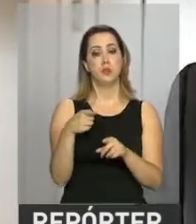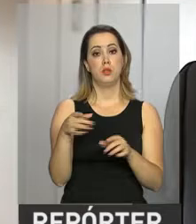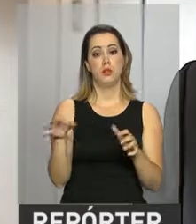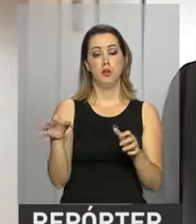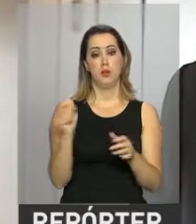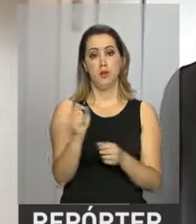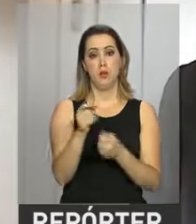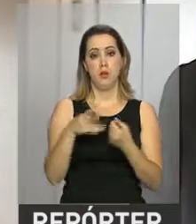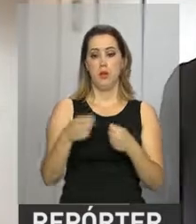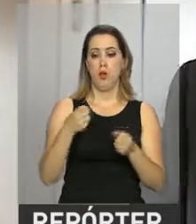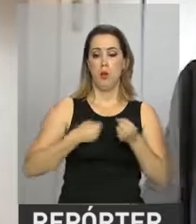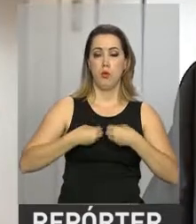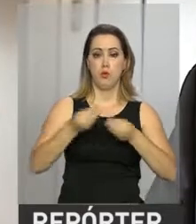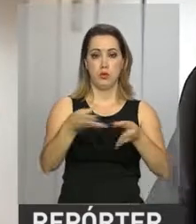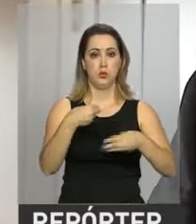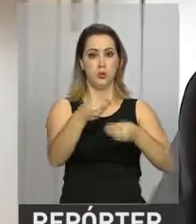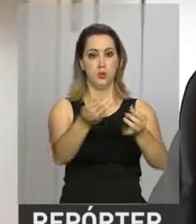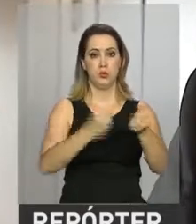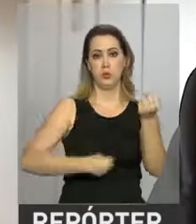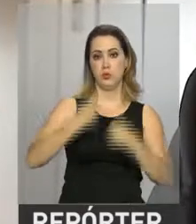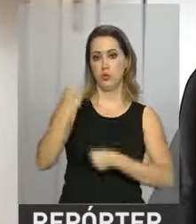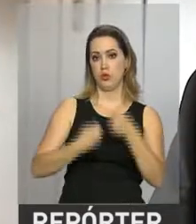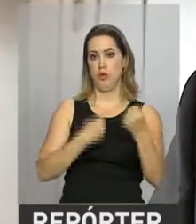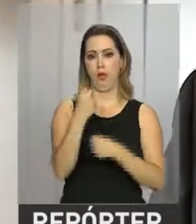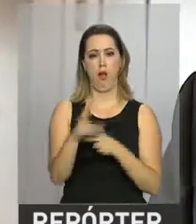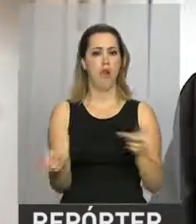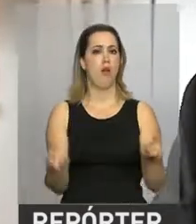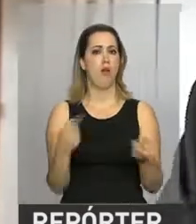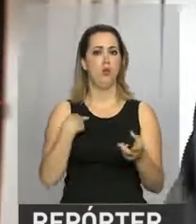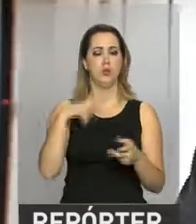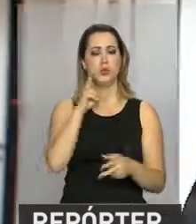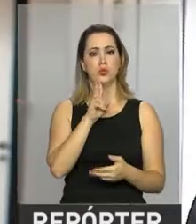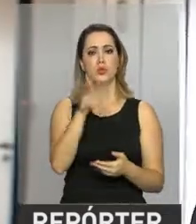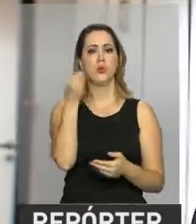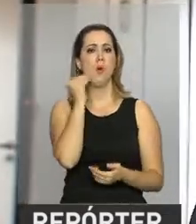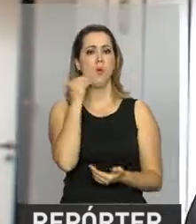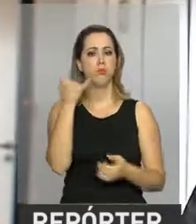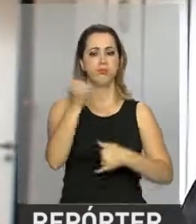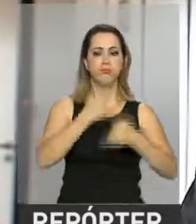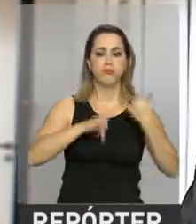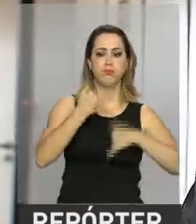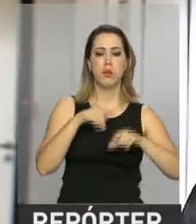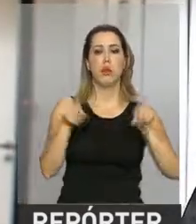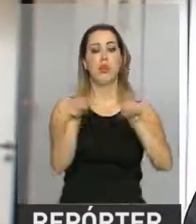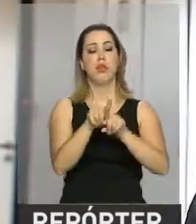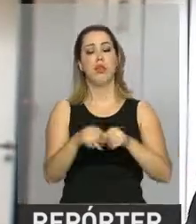A distribuição de veículos, distribuição de insumos para diagnóstico, distribuição de inseticidas, de larvicidas.